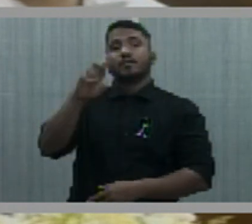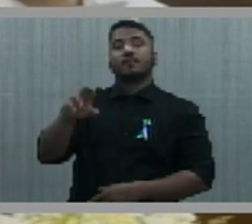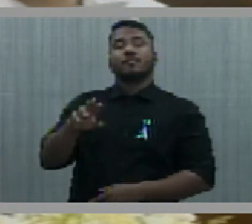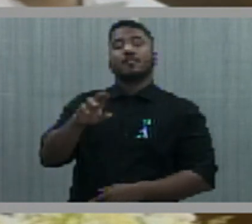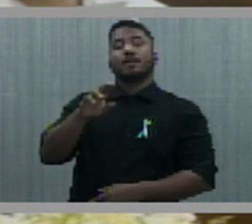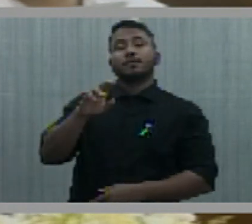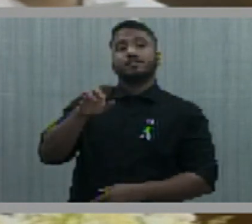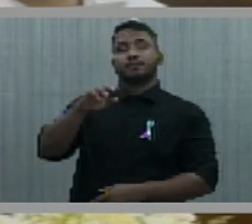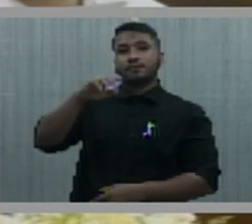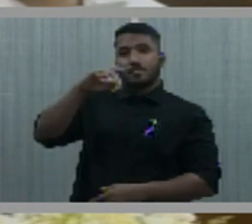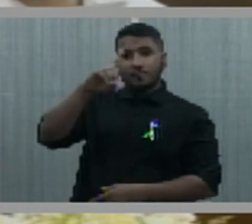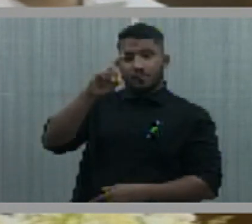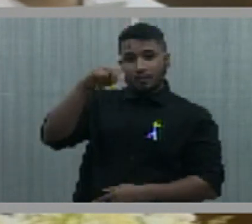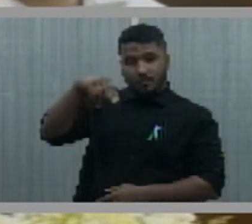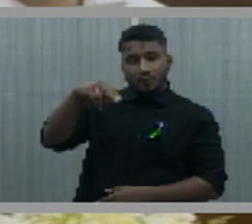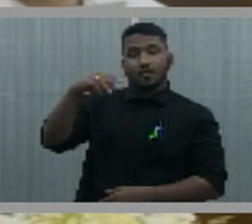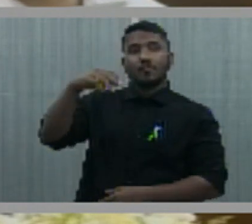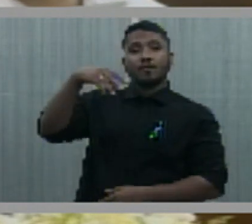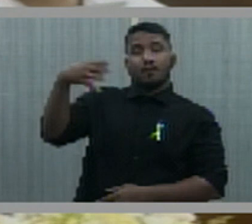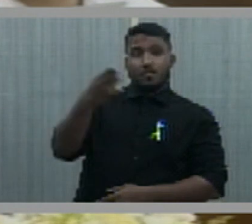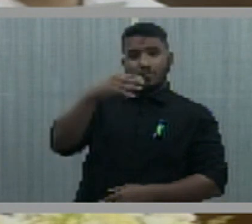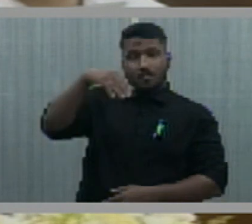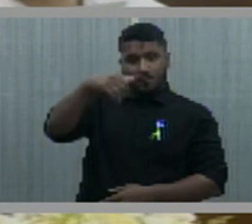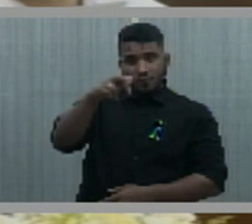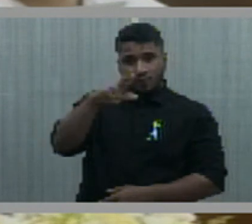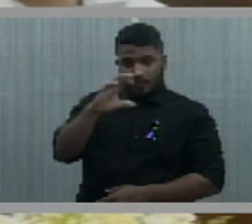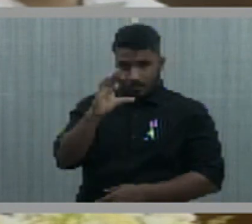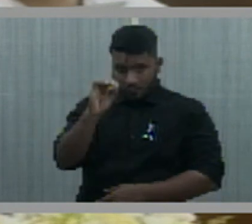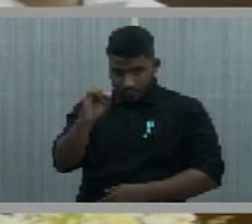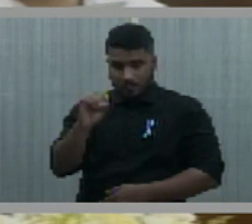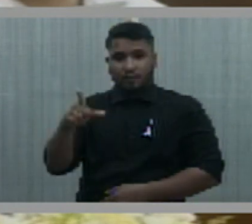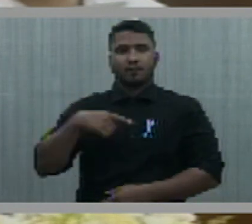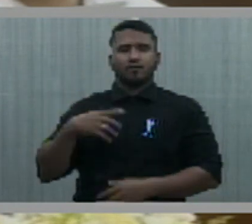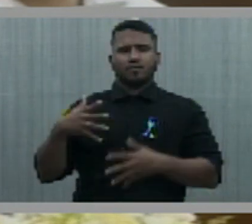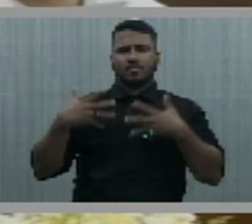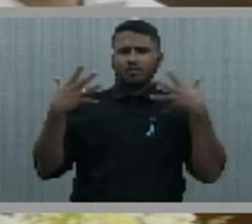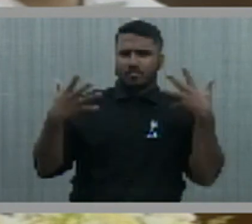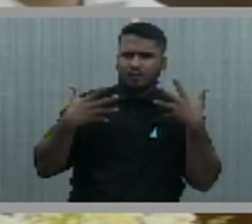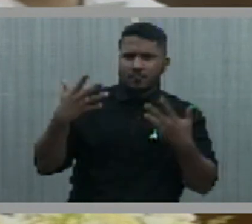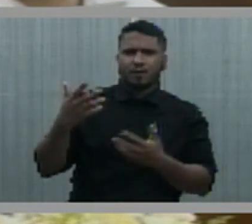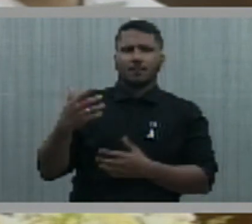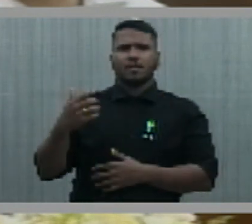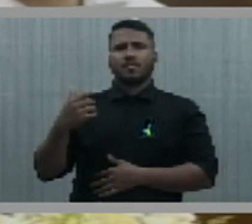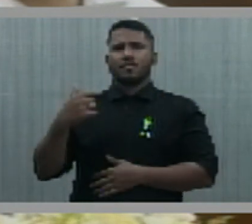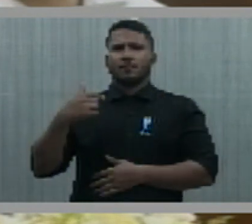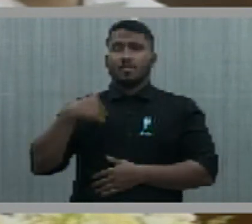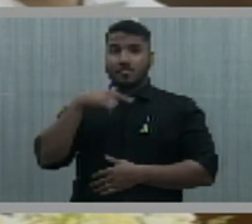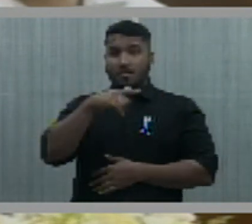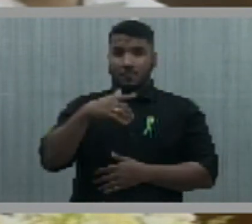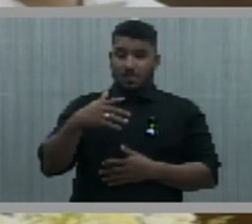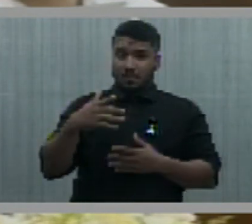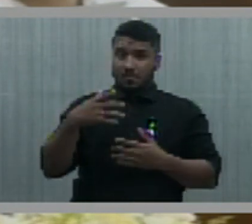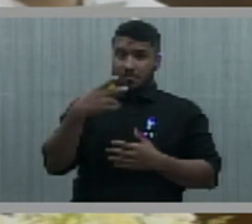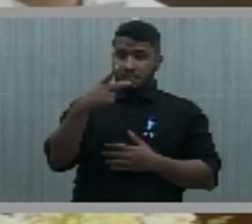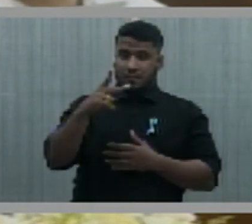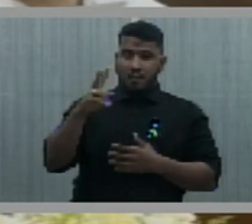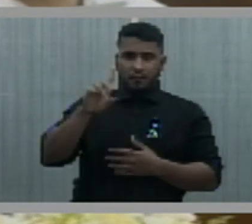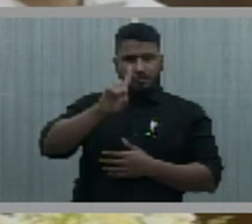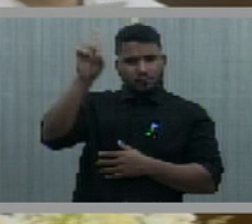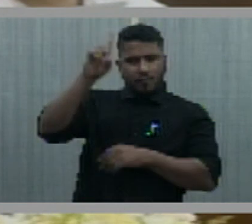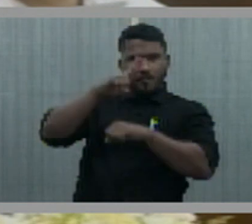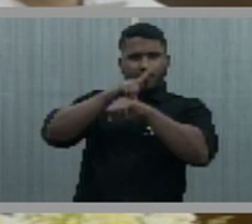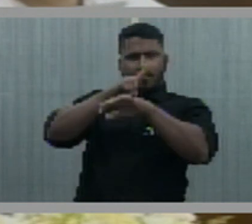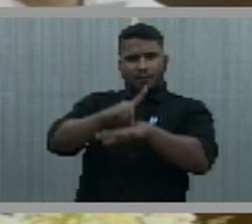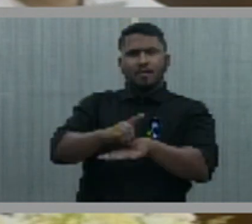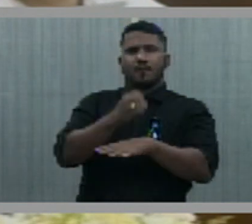senhor Dom Marcos Antônio Tavone, que eu tive a alegria de estar na sua apresentação na querida Diocese